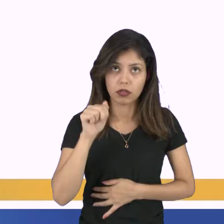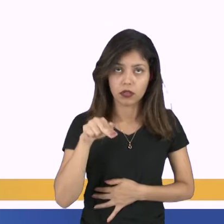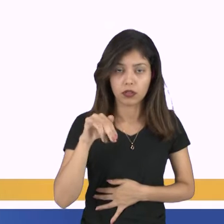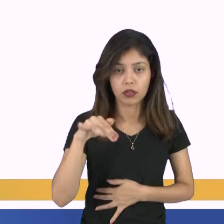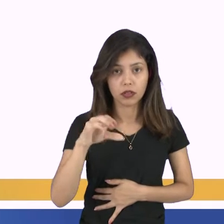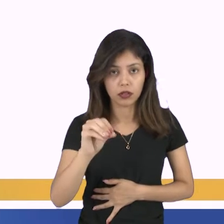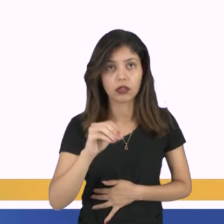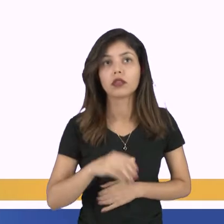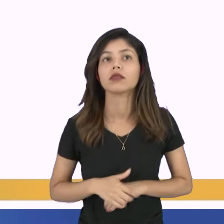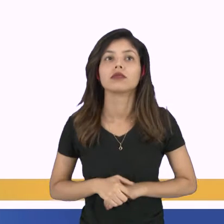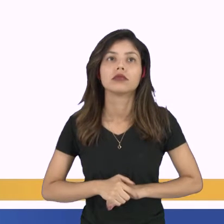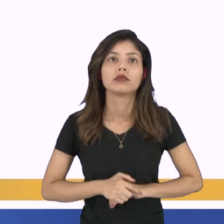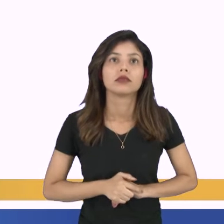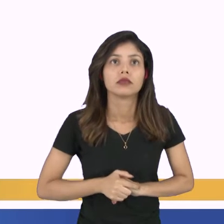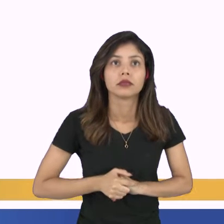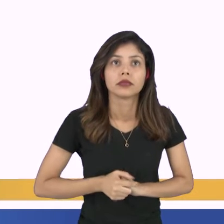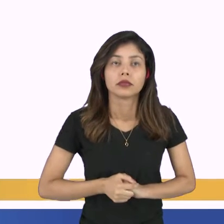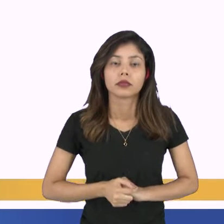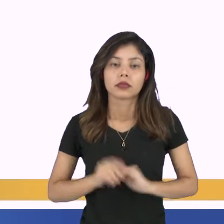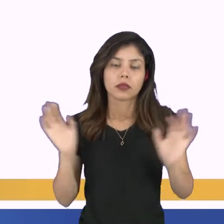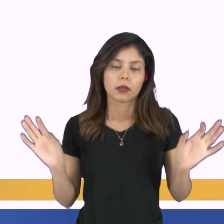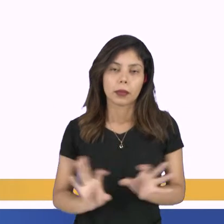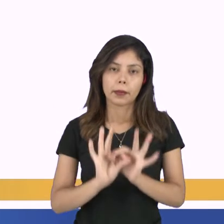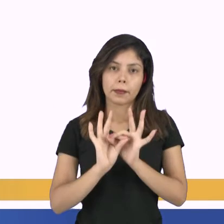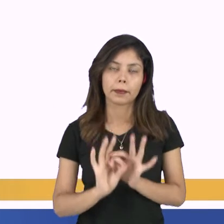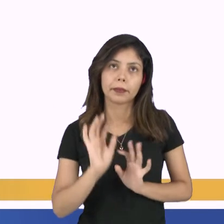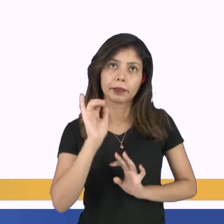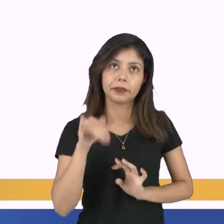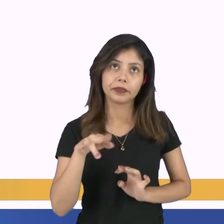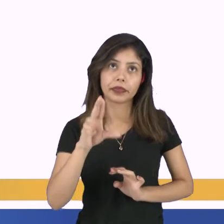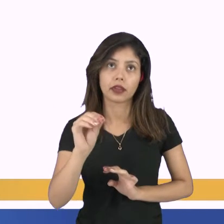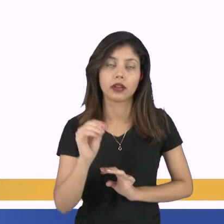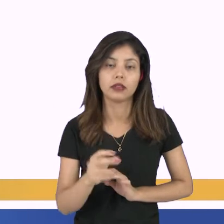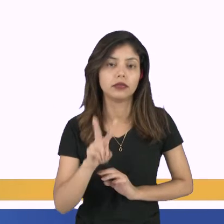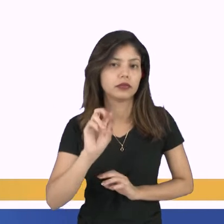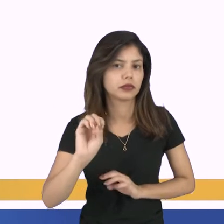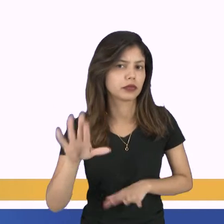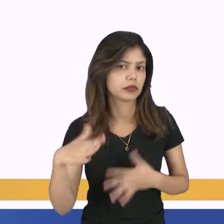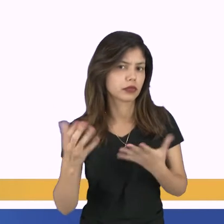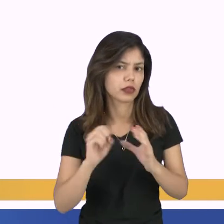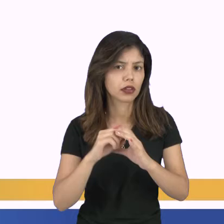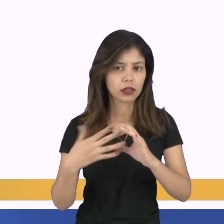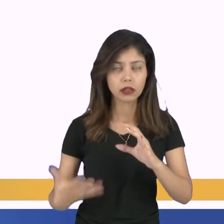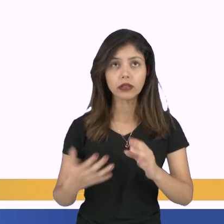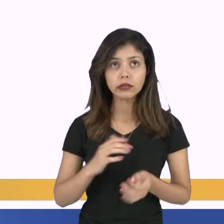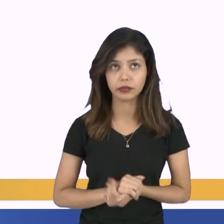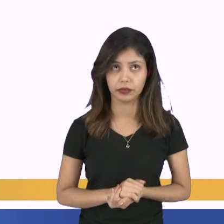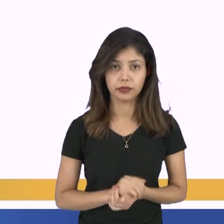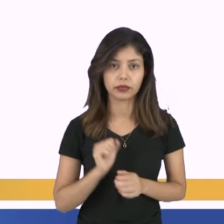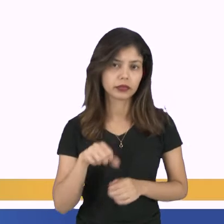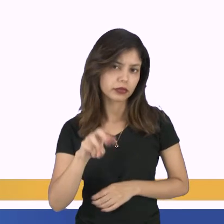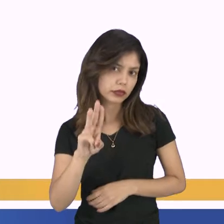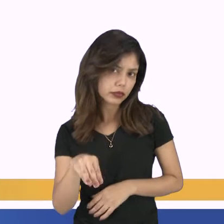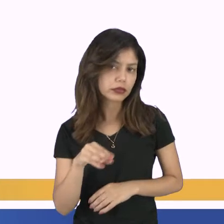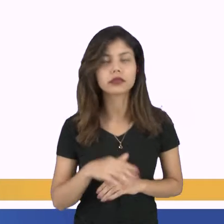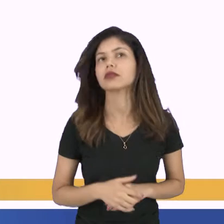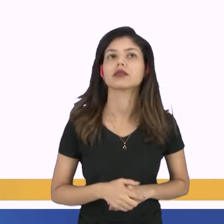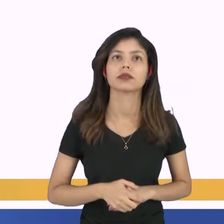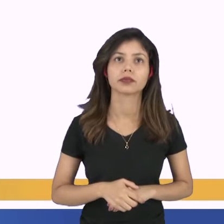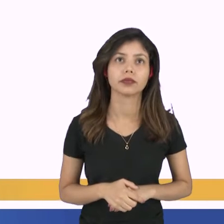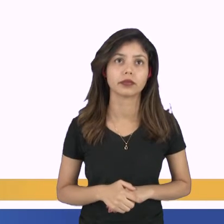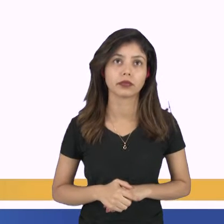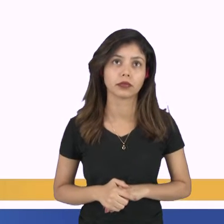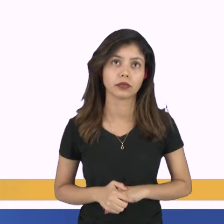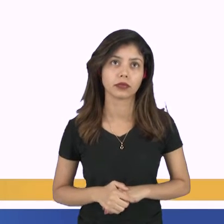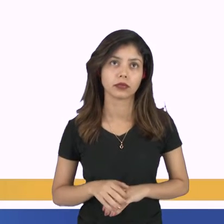ânion, ok? Então, na ligação iônica, quais as outras características que a gente precisa lembrar? Quem são os metais